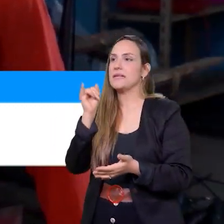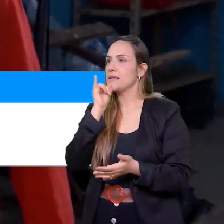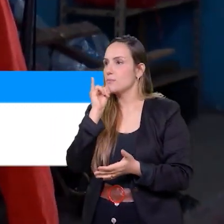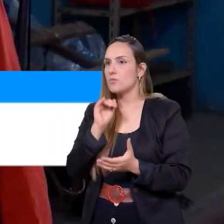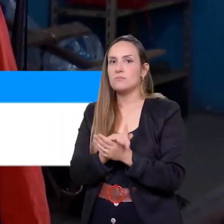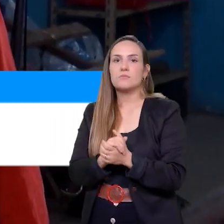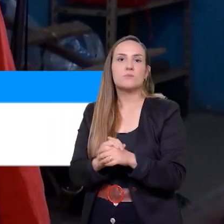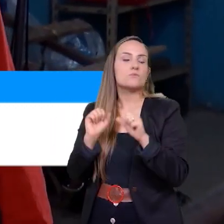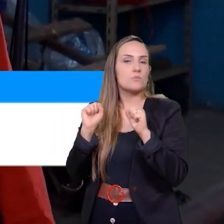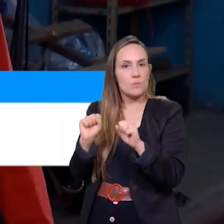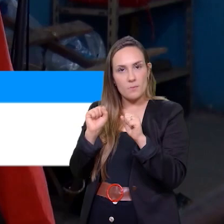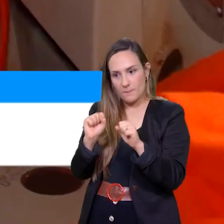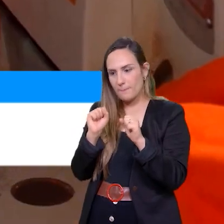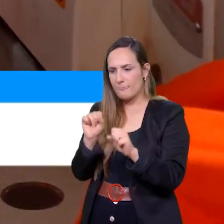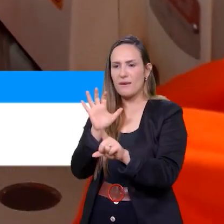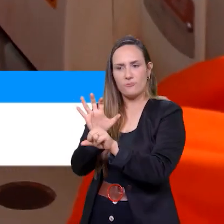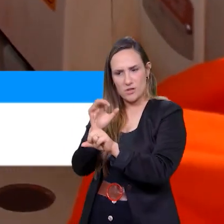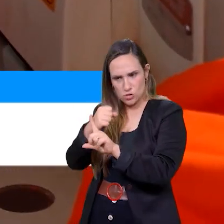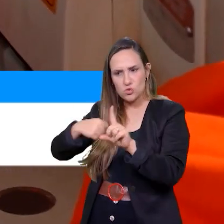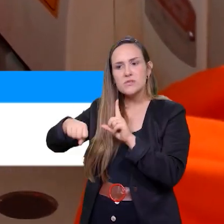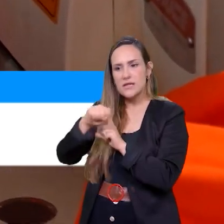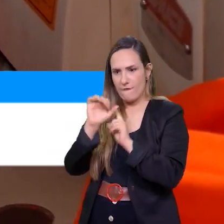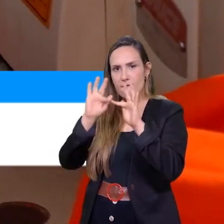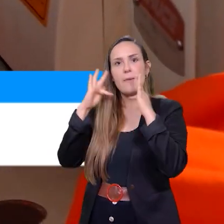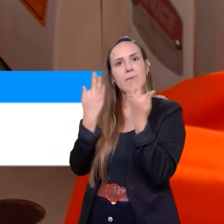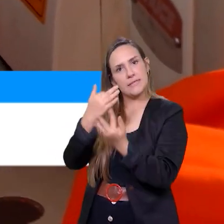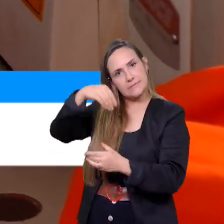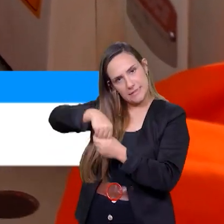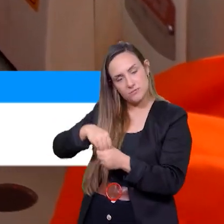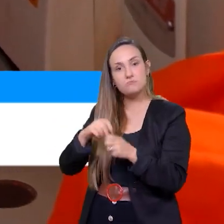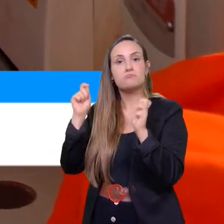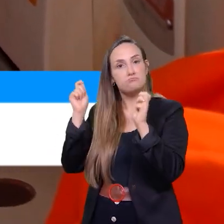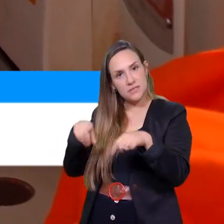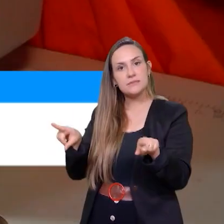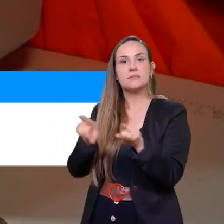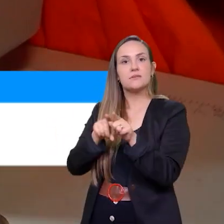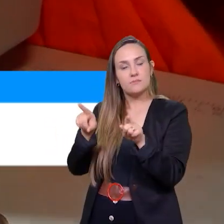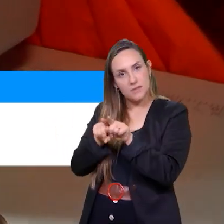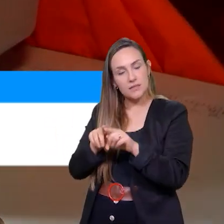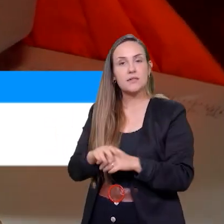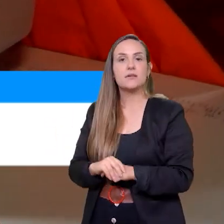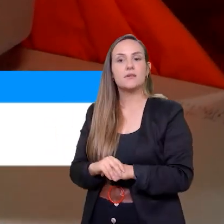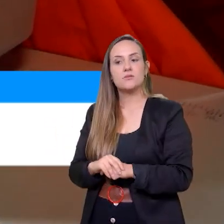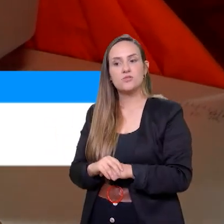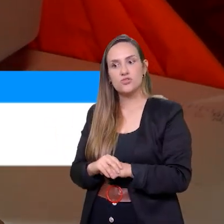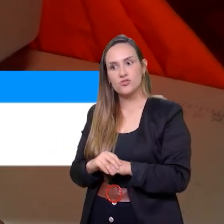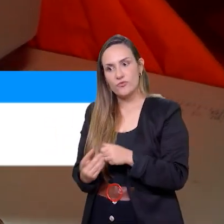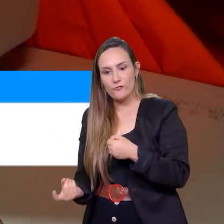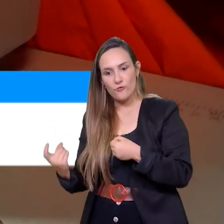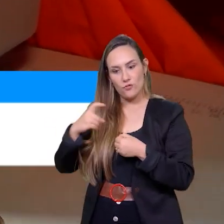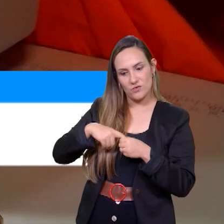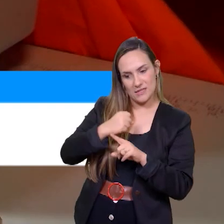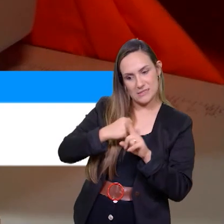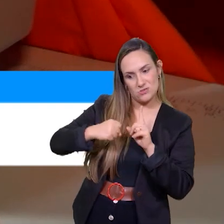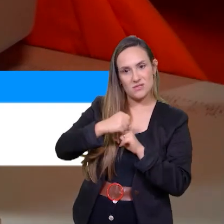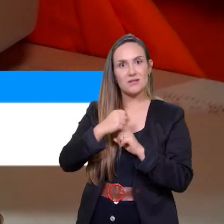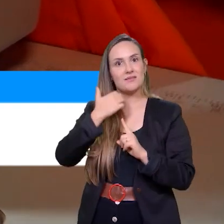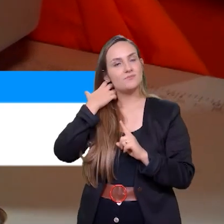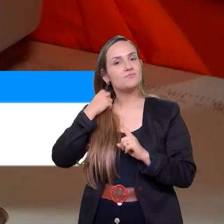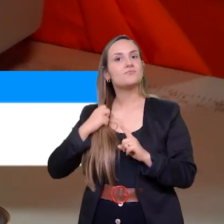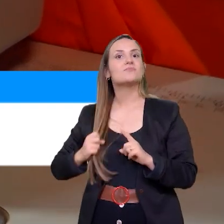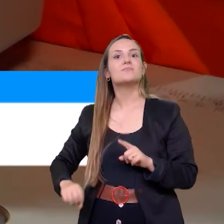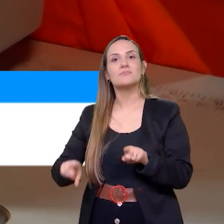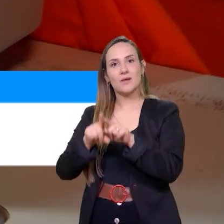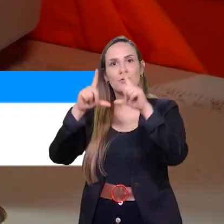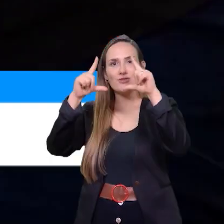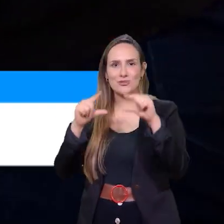inúmeros benefícios, tais como impacto positivo social e familiar, a possibilidade de inclusão e reabilitação